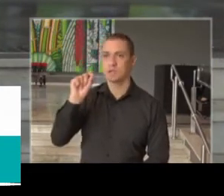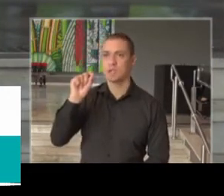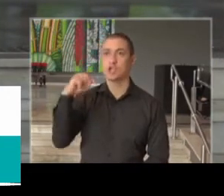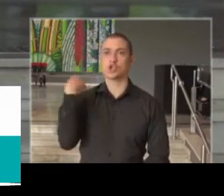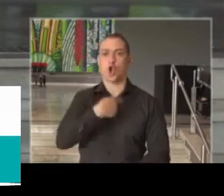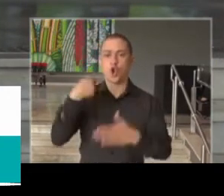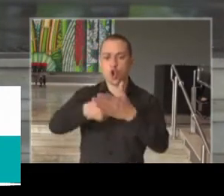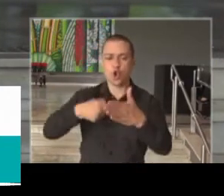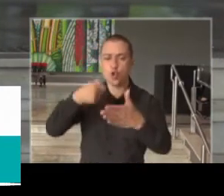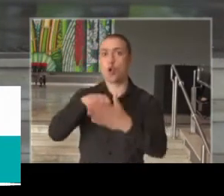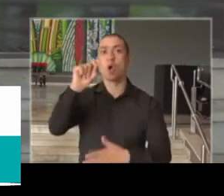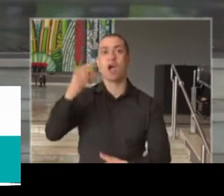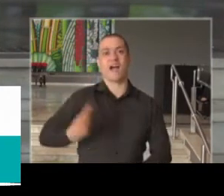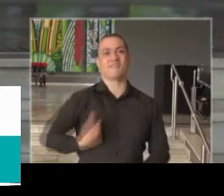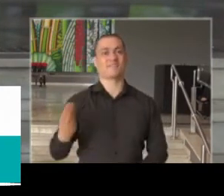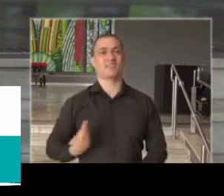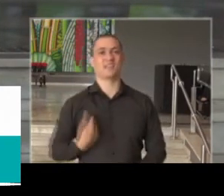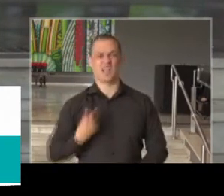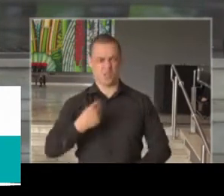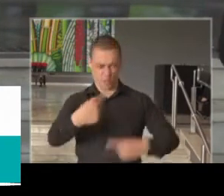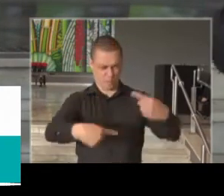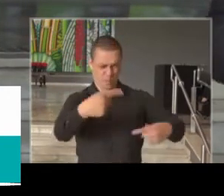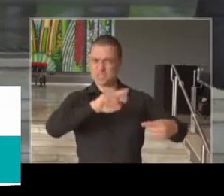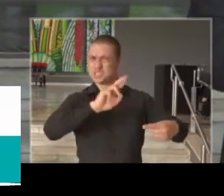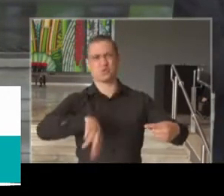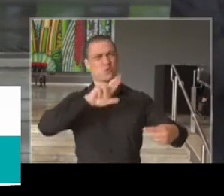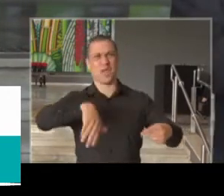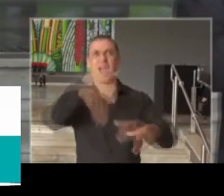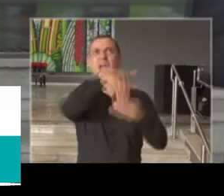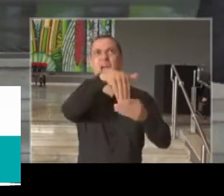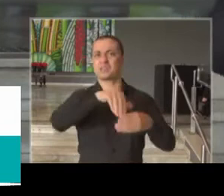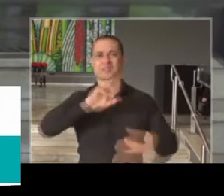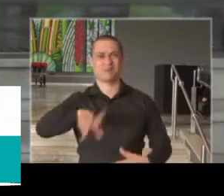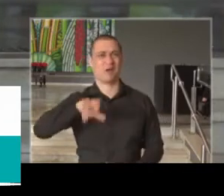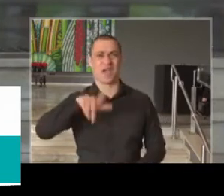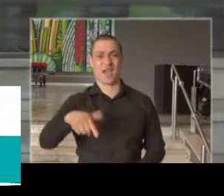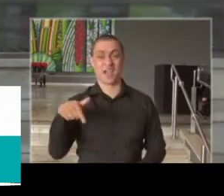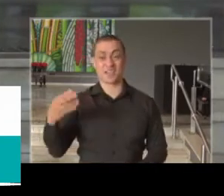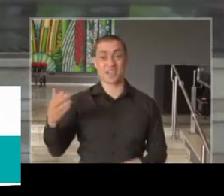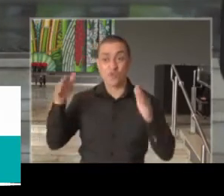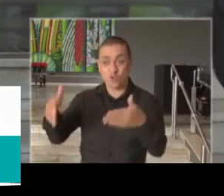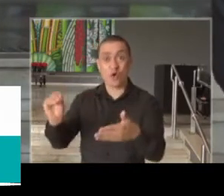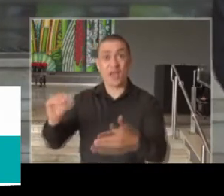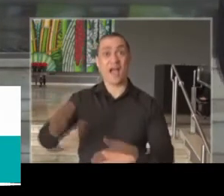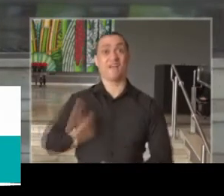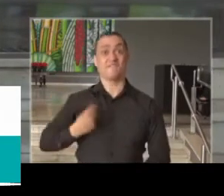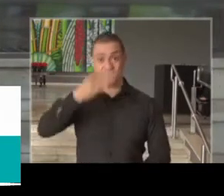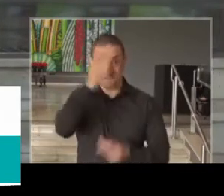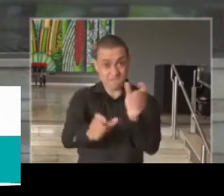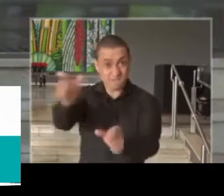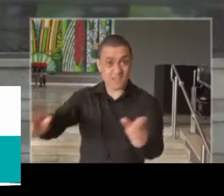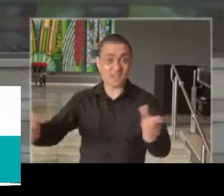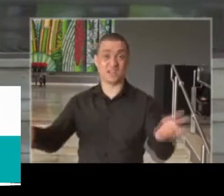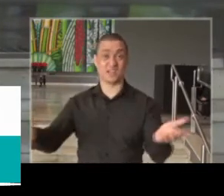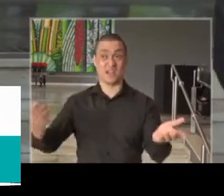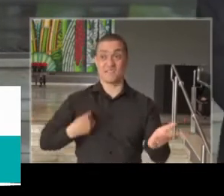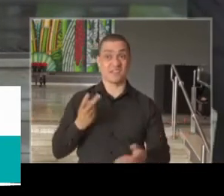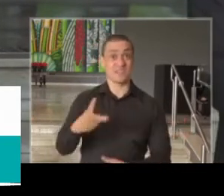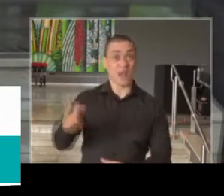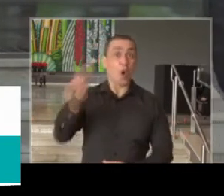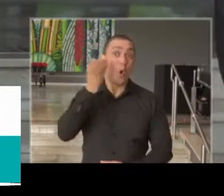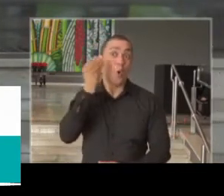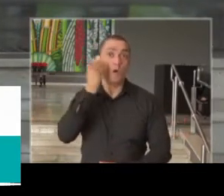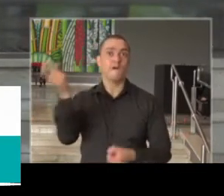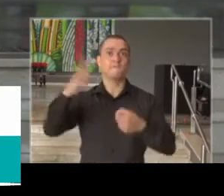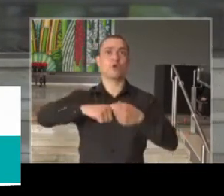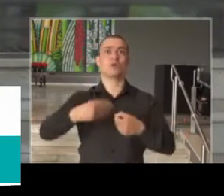luta pela vida, não é luta política, não é luta eleitoral. Nós estamos lutando pela vida das pessoas, pela existência, pela oportunidade da volta